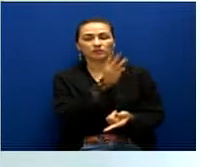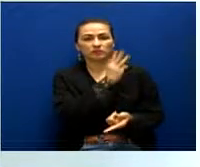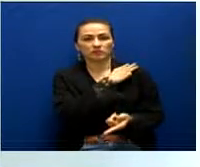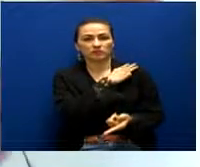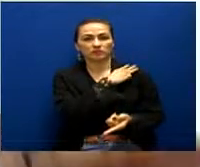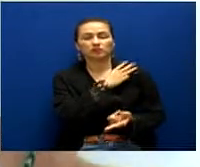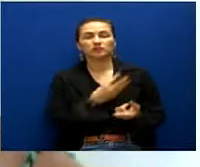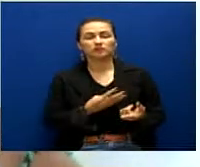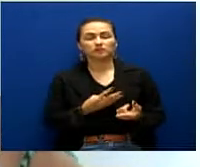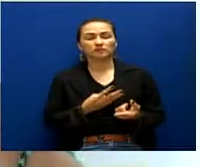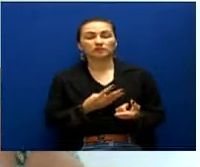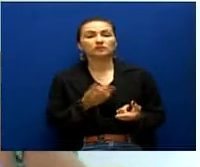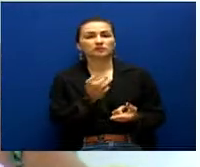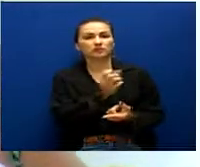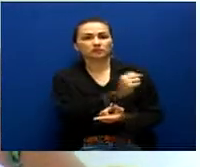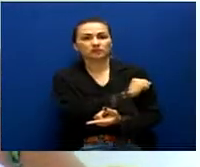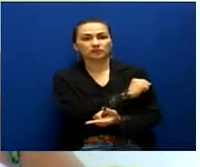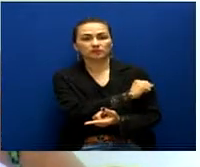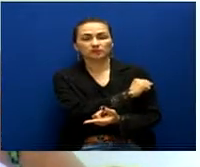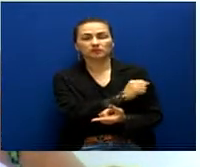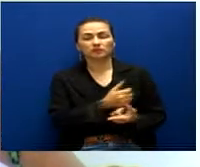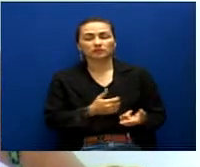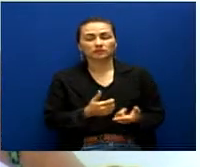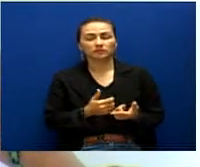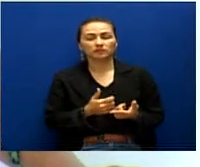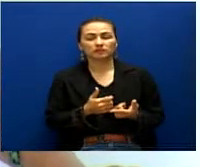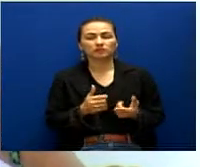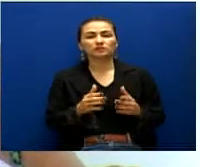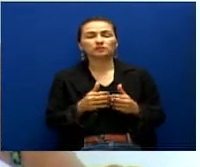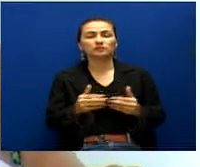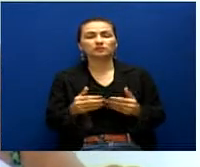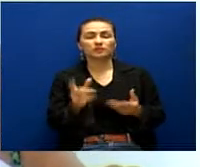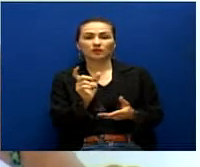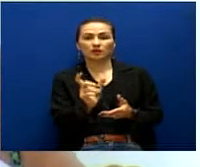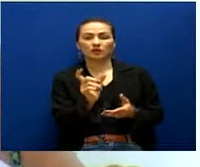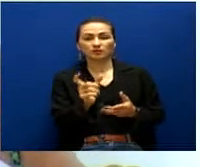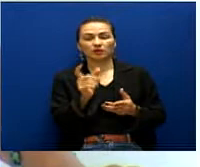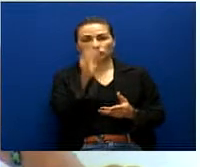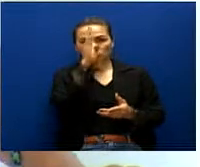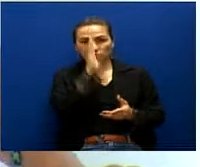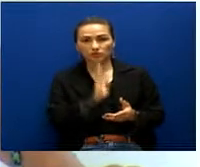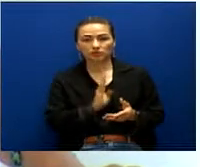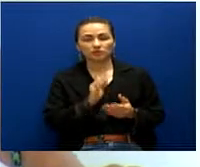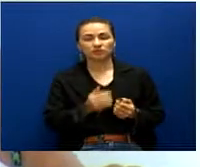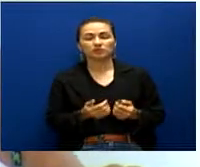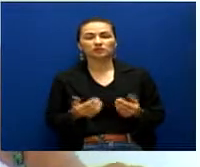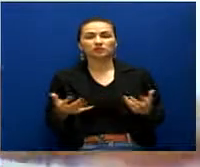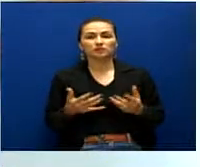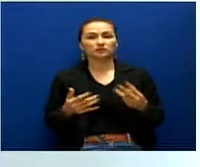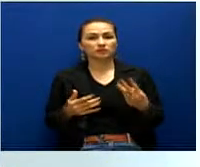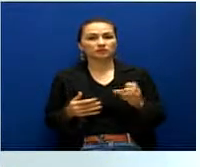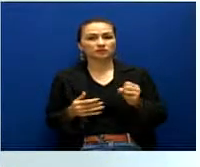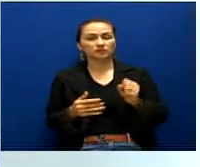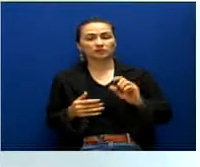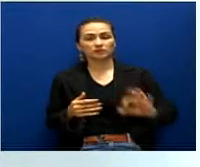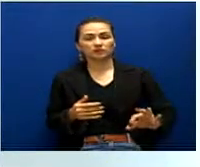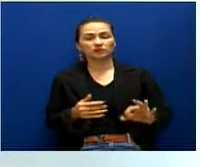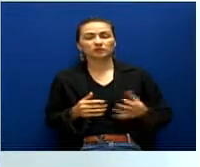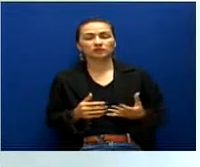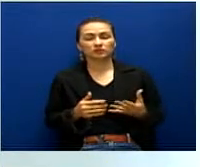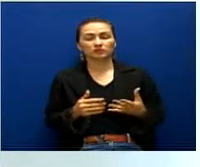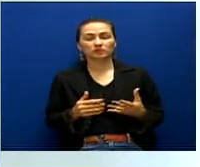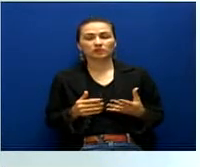para que tenha um aumento. Hoje, a discussão do índice é de 38%. Eu coloquei a meta final